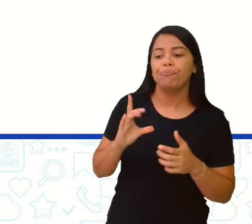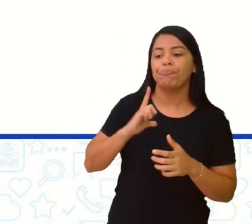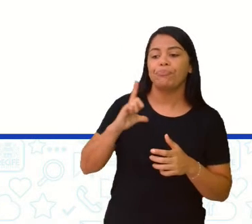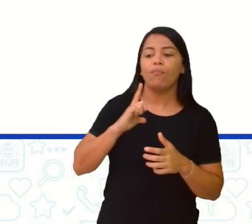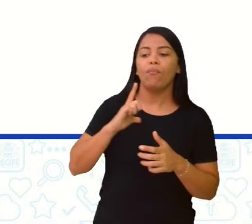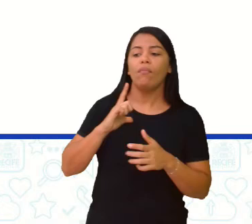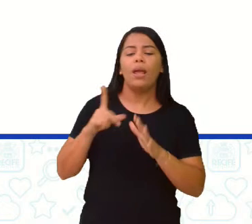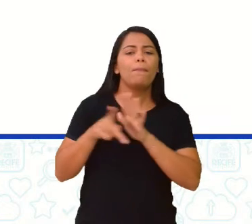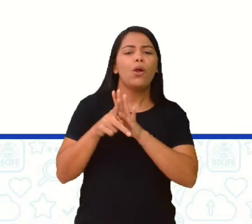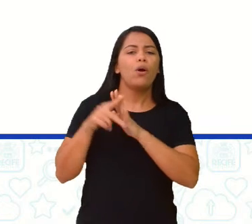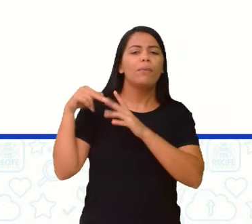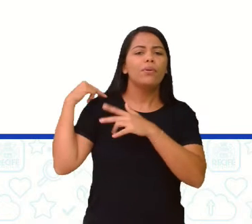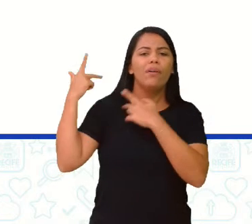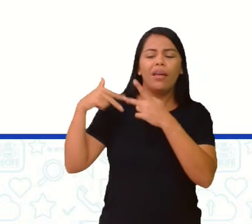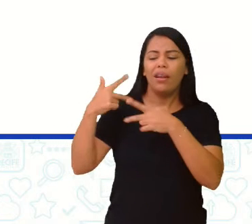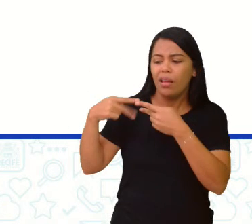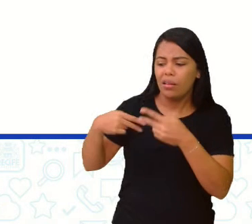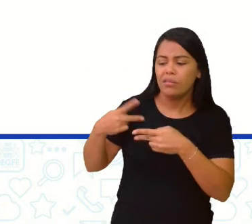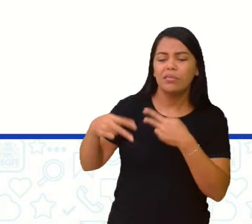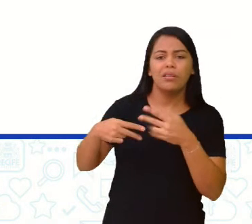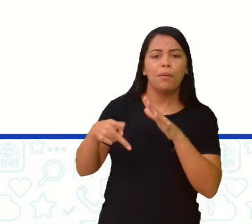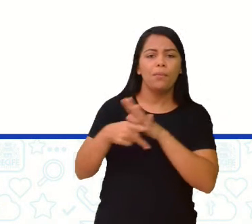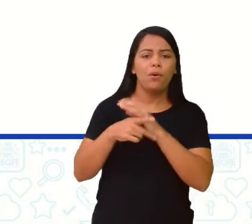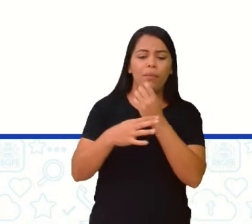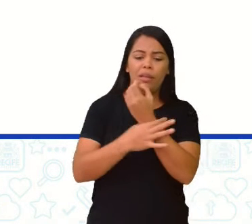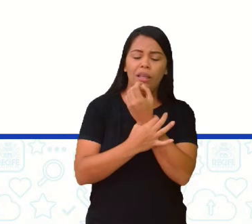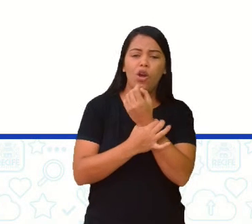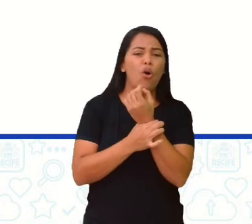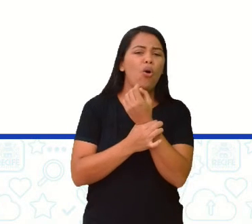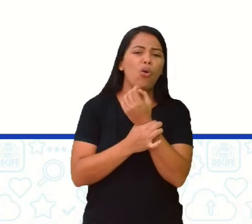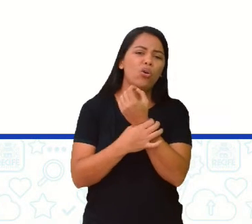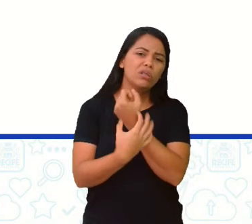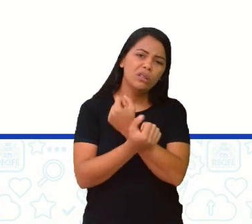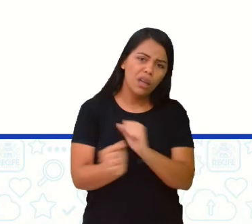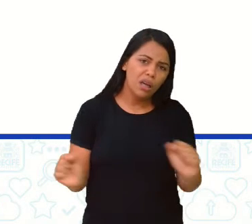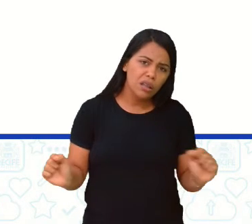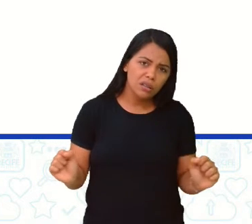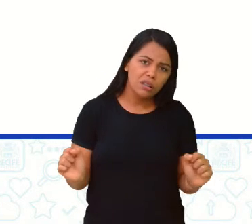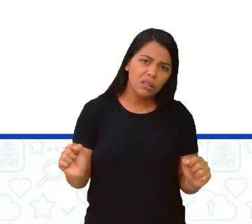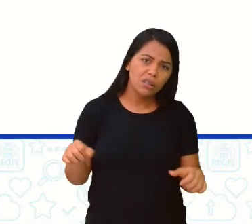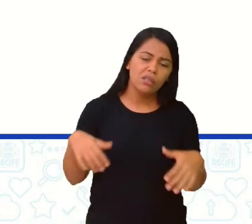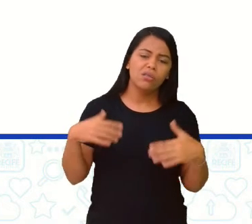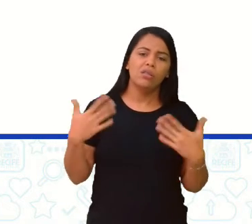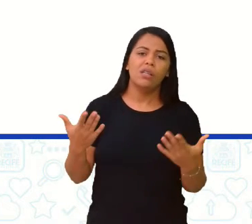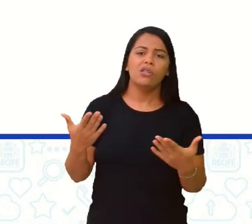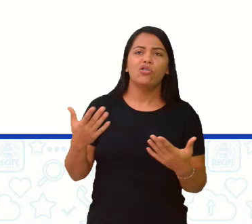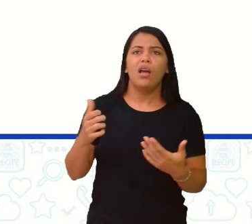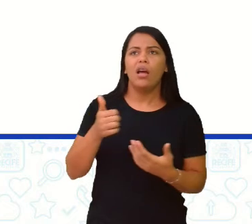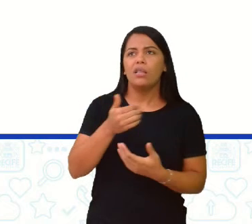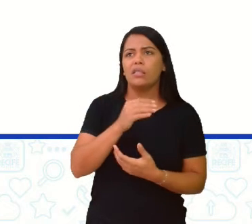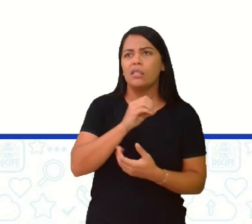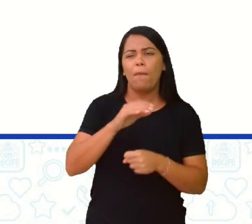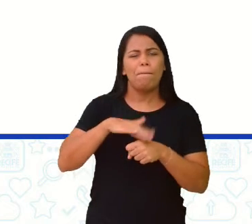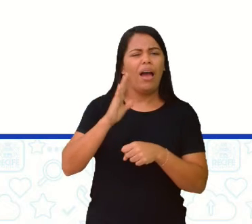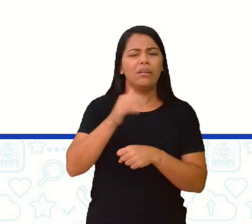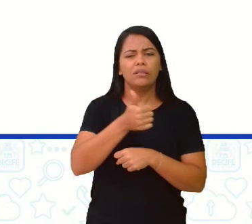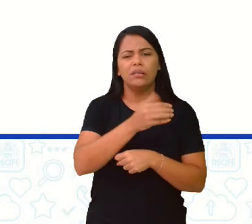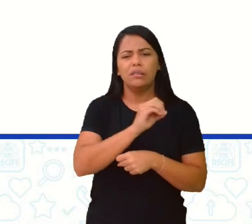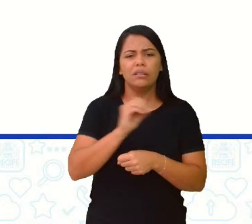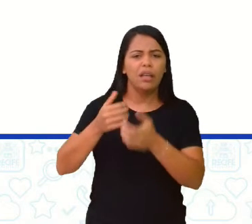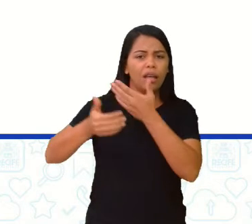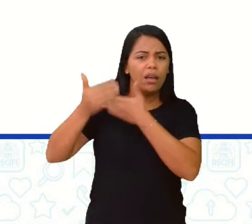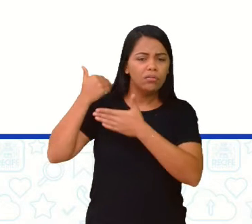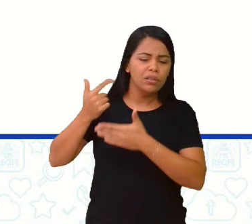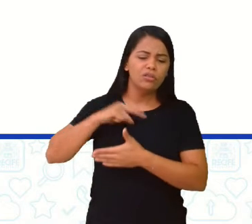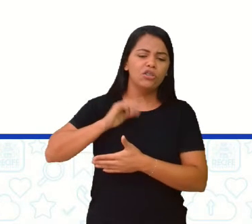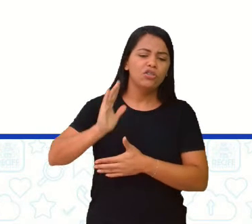né? E isso já tem quantos anos, pessoal, que fomos colonizados, né? Algumas centenas de anos, mas que você vê que o